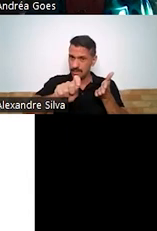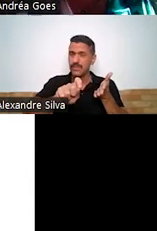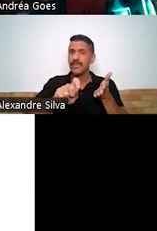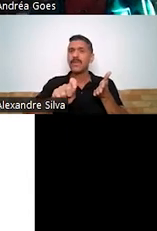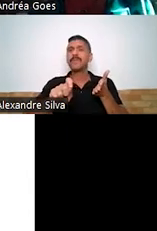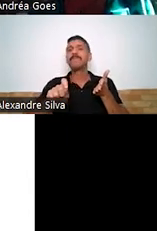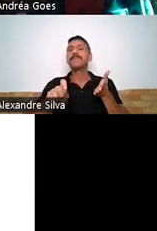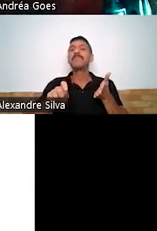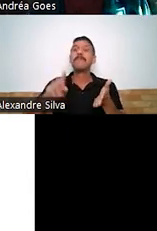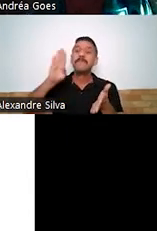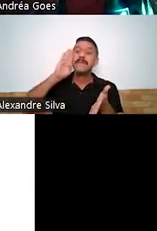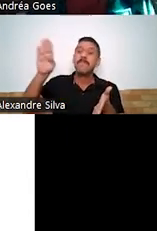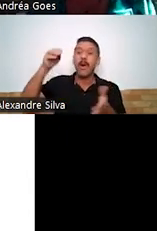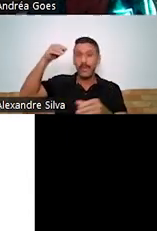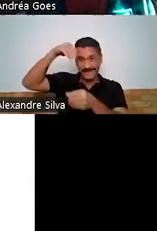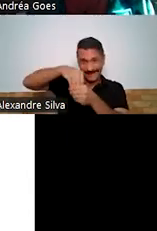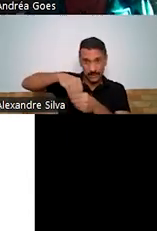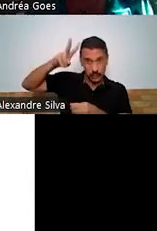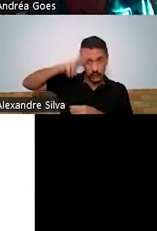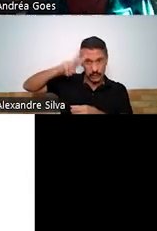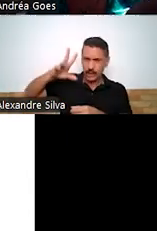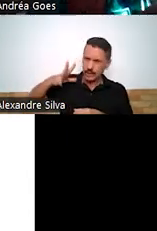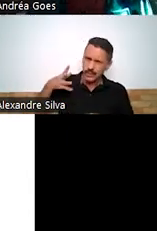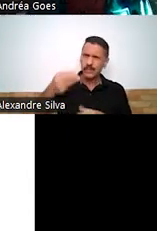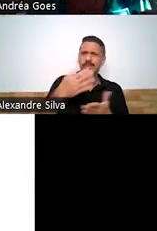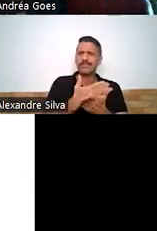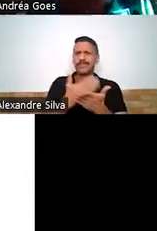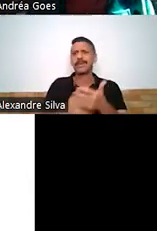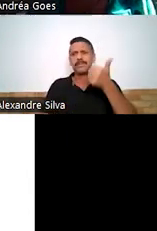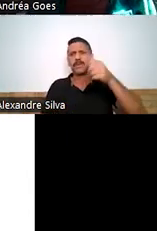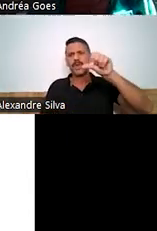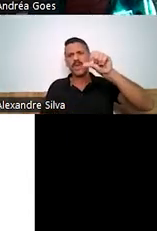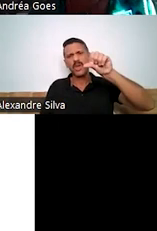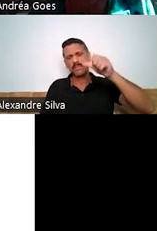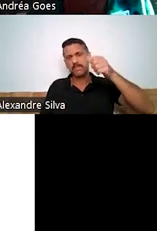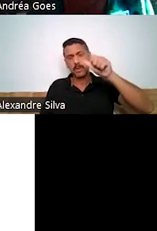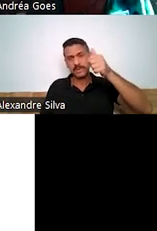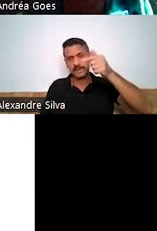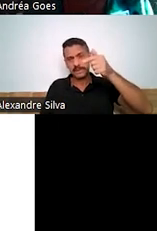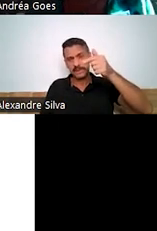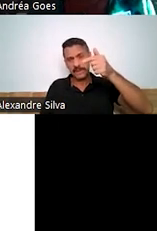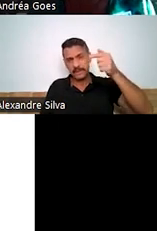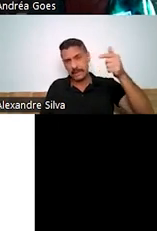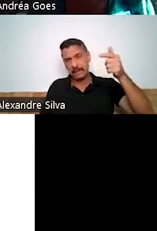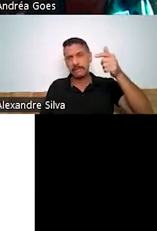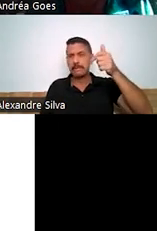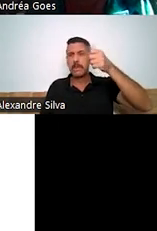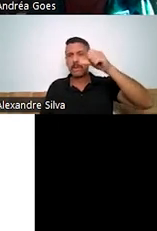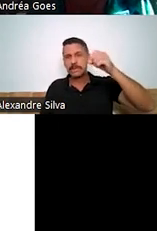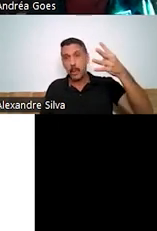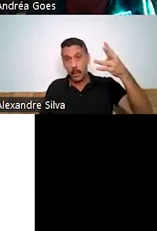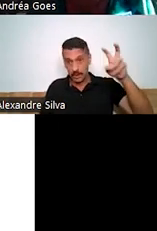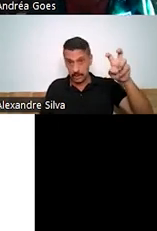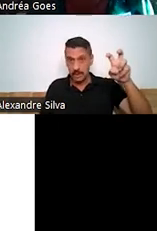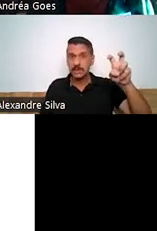o cerne de toda a história, daqueles de 1700 e alguma coisa até 1945, quando o épico,